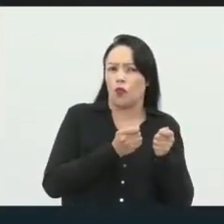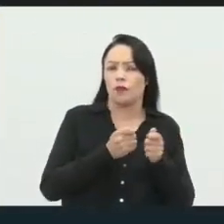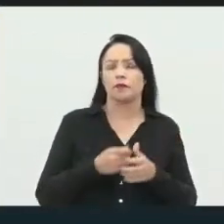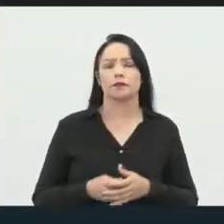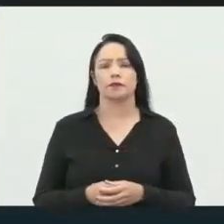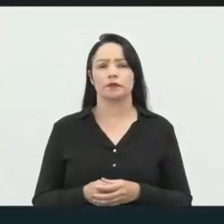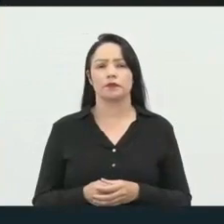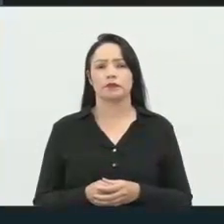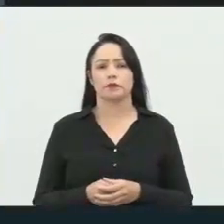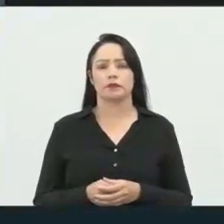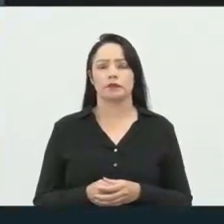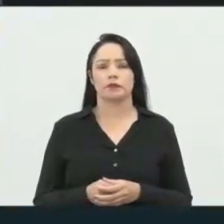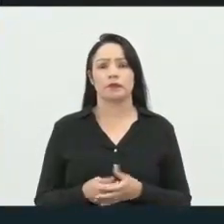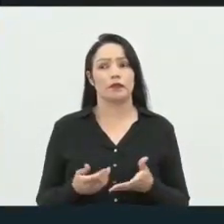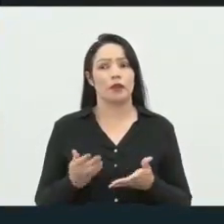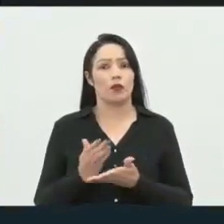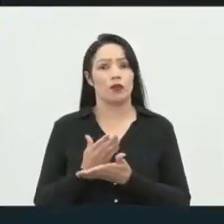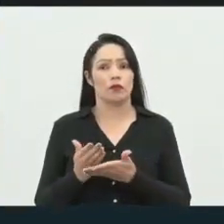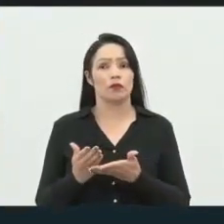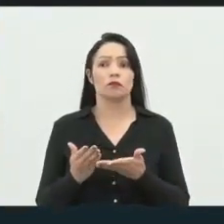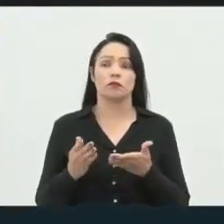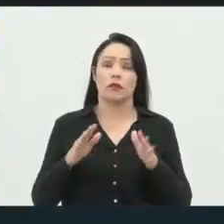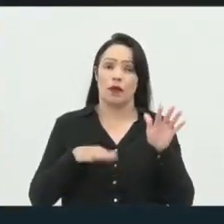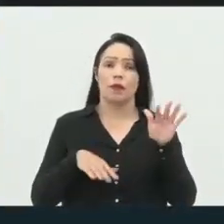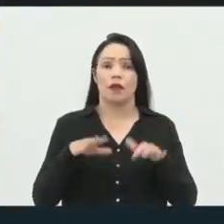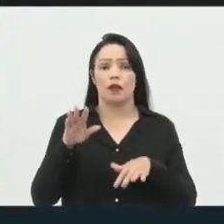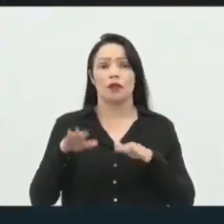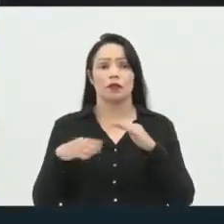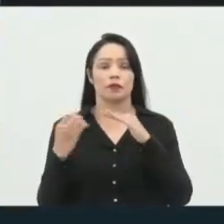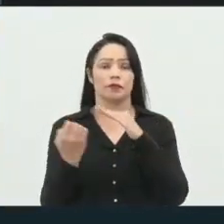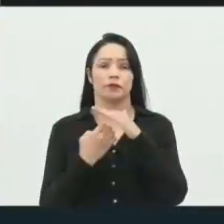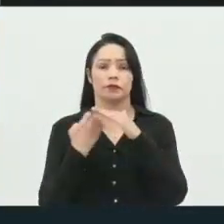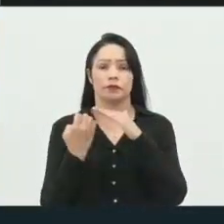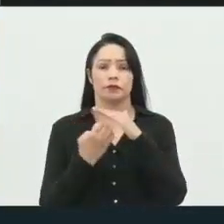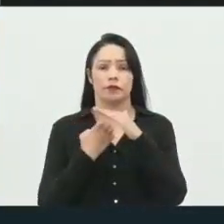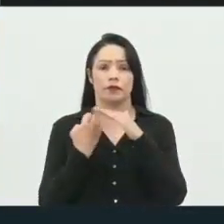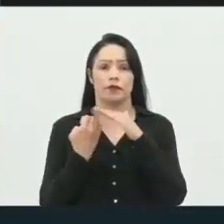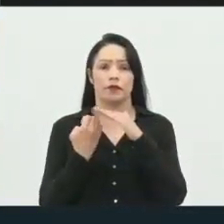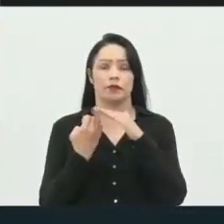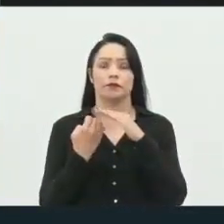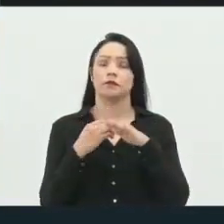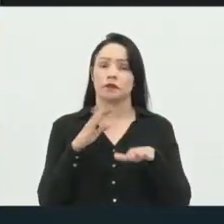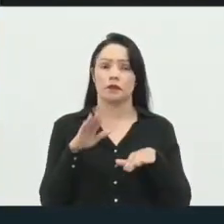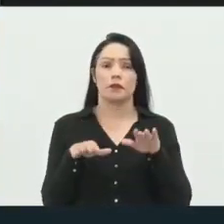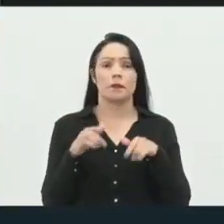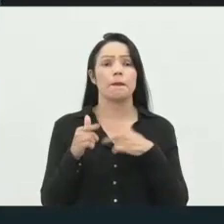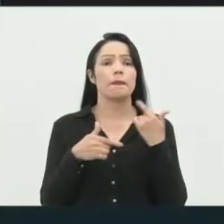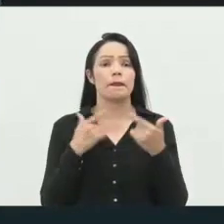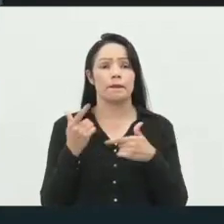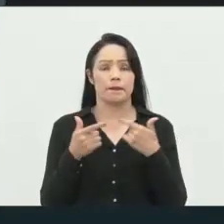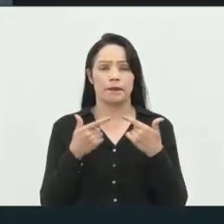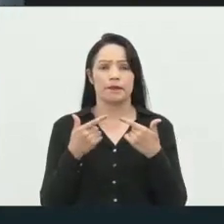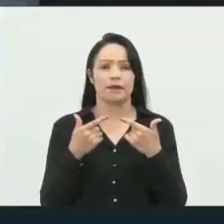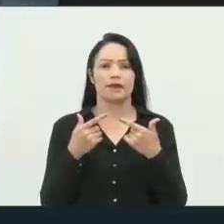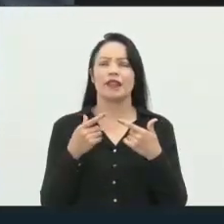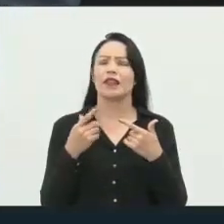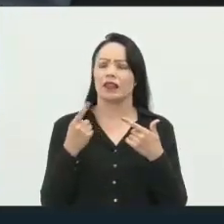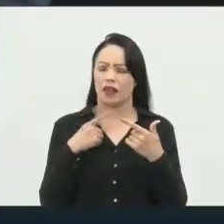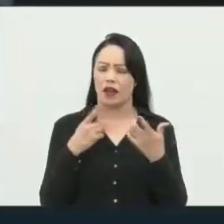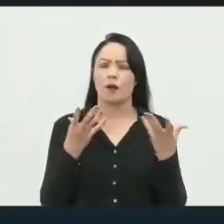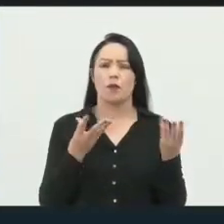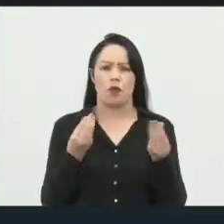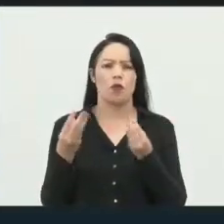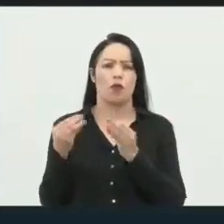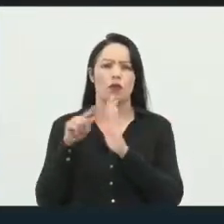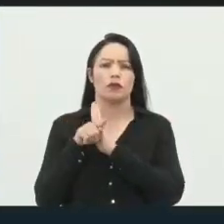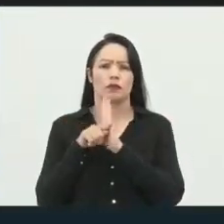menos Generosa de acordo com a empresa de acordo com o serviço está sendo feito então acho que tem muita coisa para ser